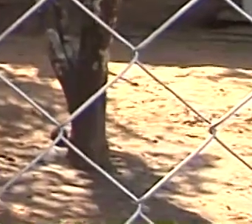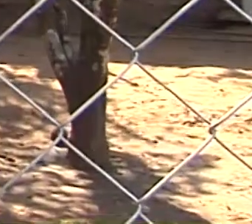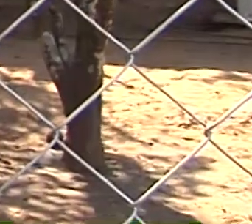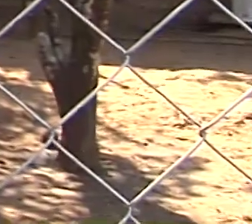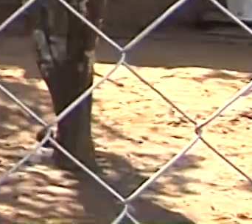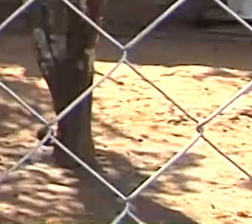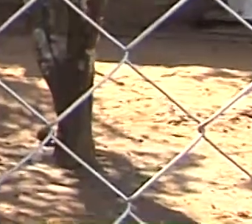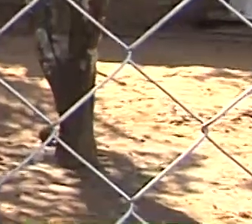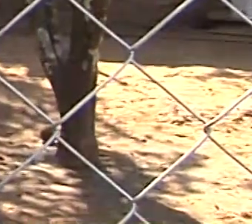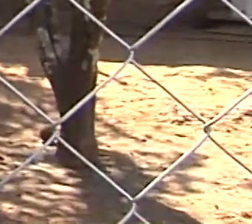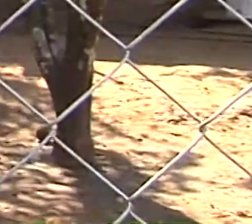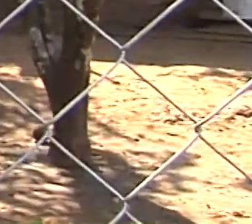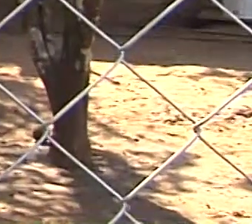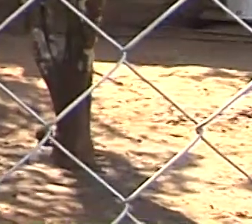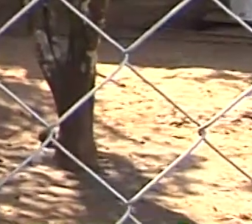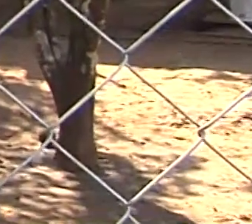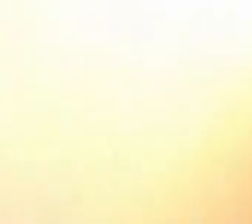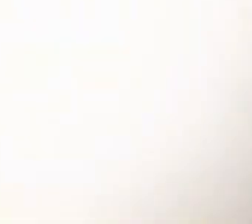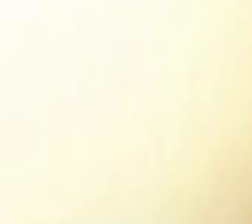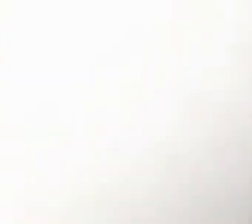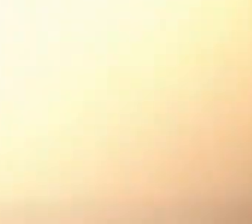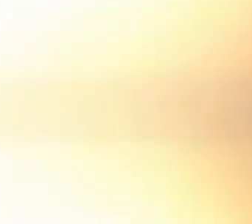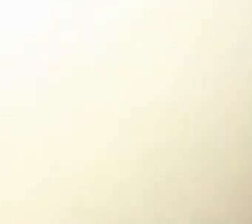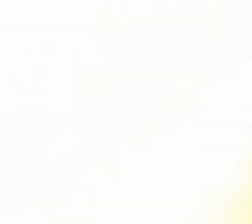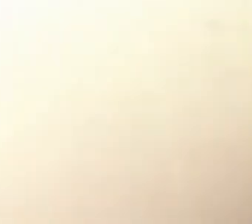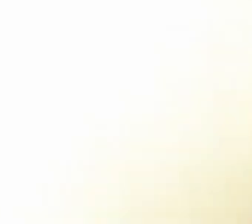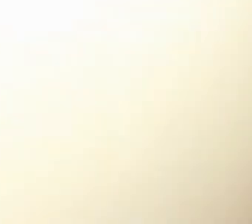pessoa pode fazer a sua parte de ajudar um animal.